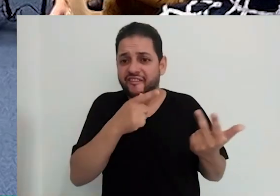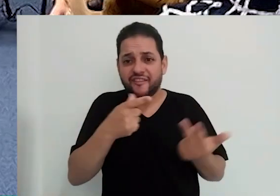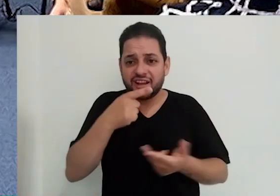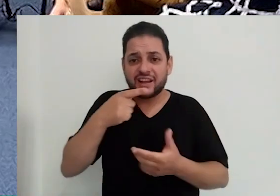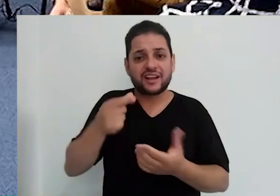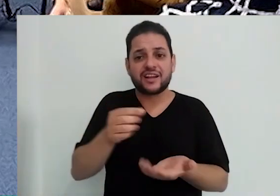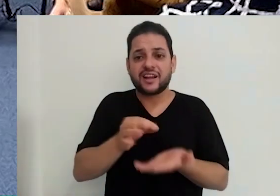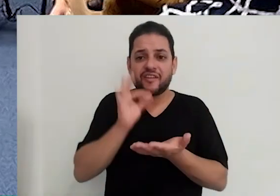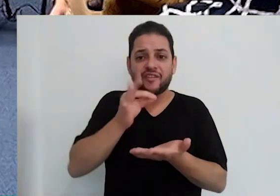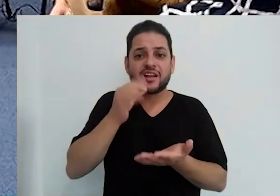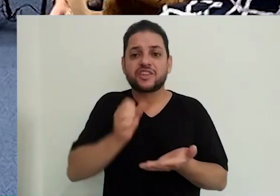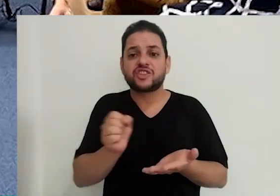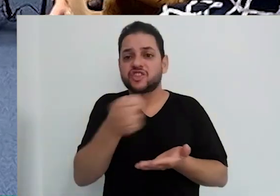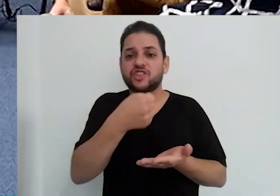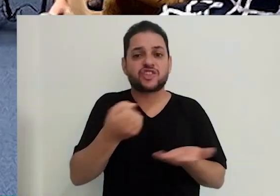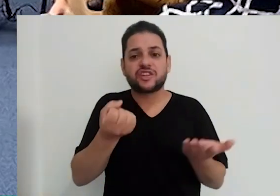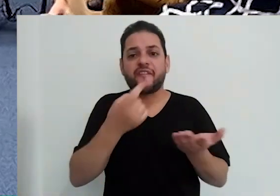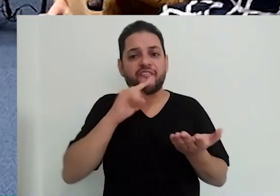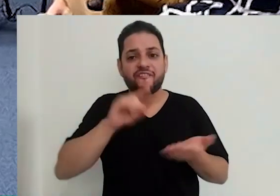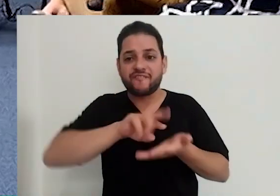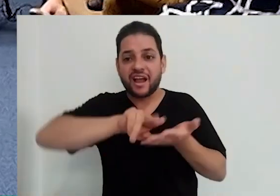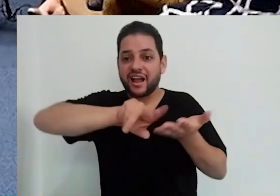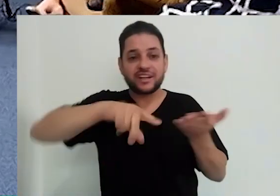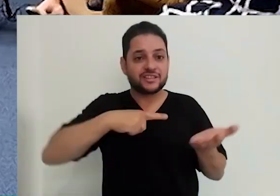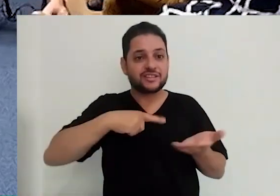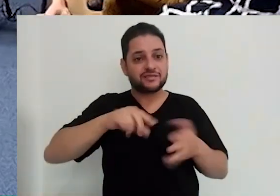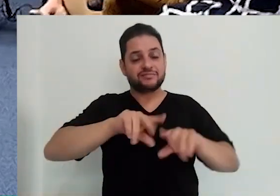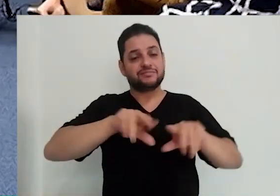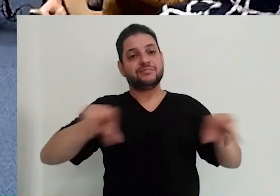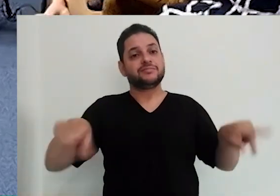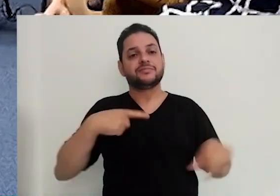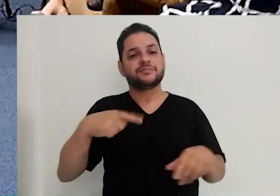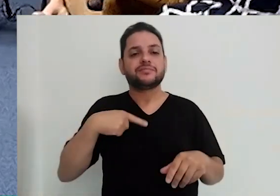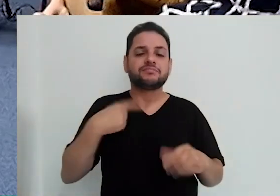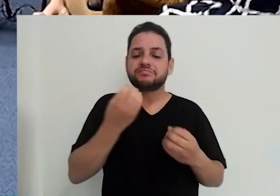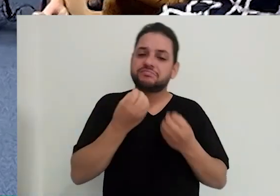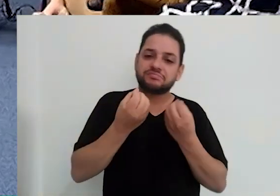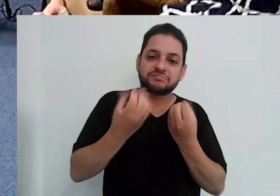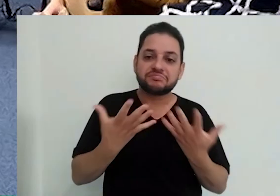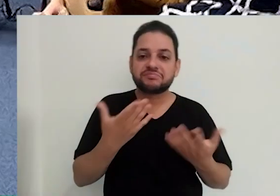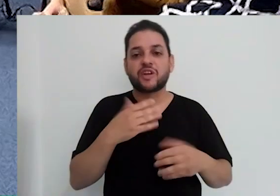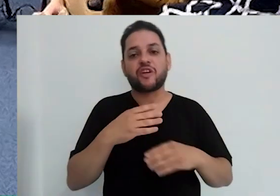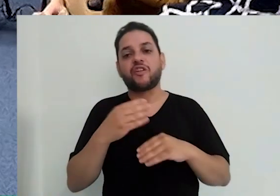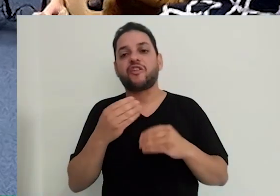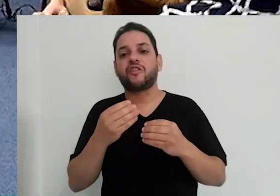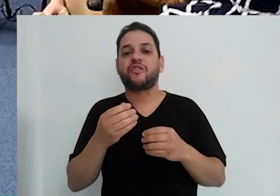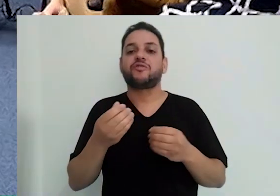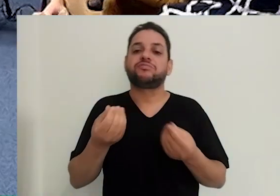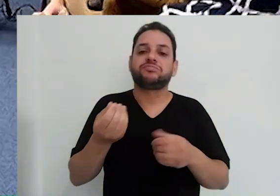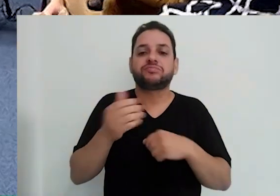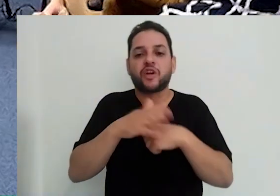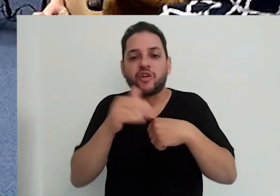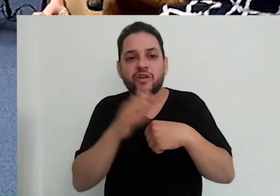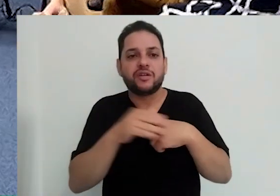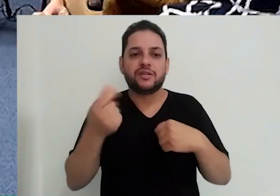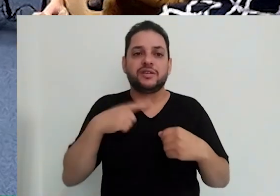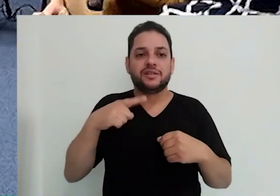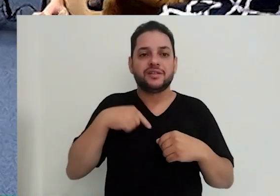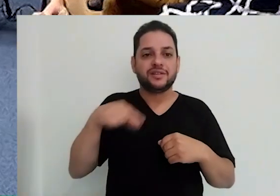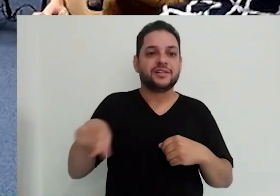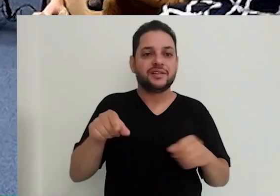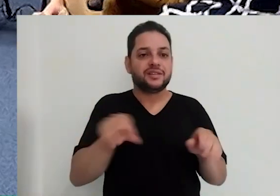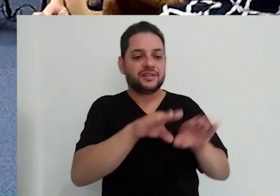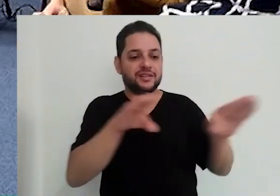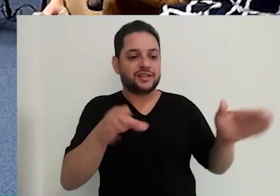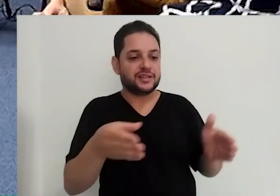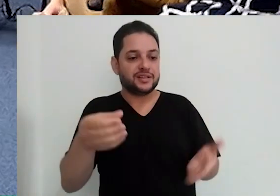cerveja tinha wish tinha o que a gente quisesse e ele uma graça assim super super fofo mas esse super fofo a mesa onde eu tava botando no meu chá era